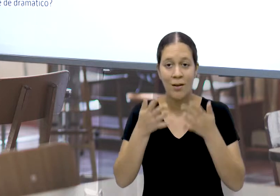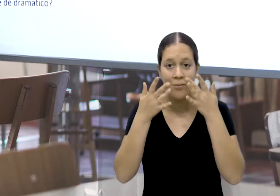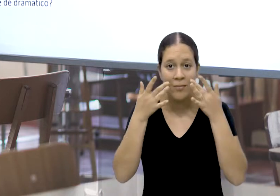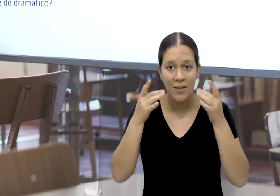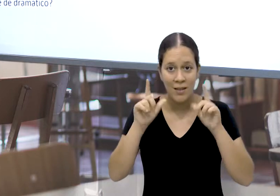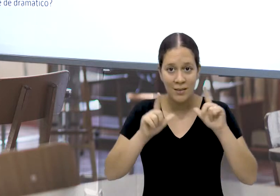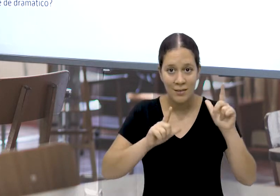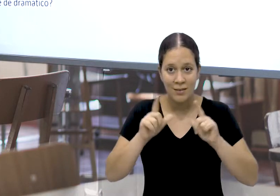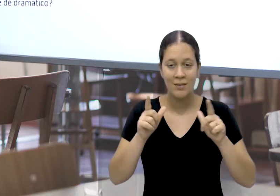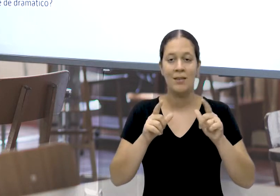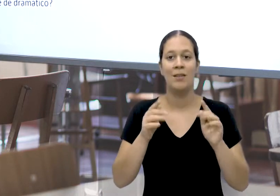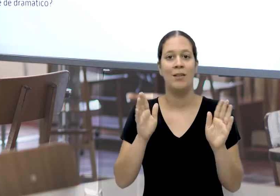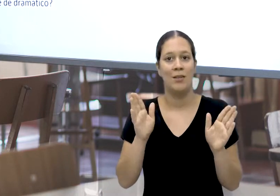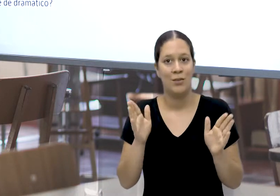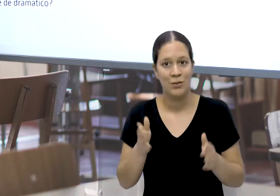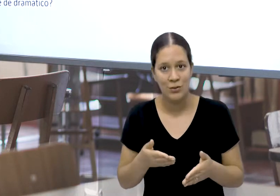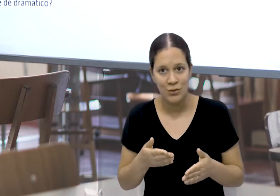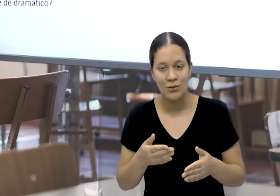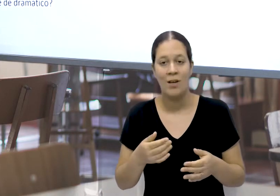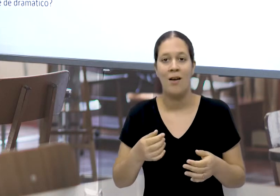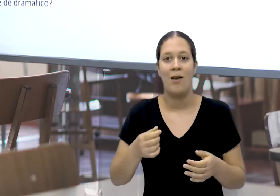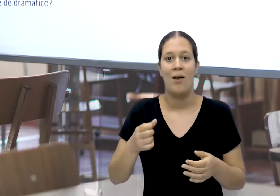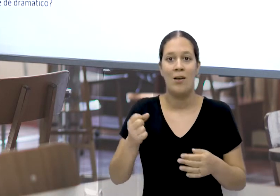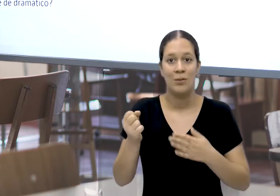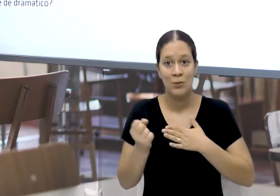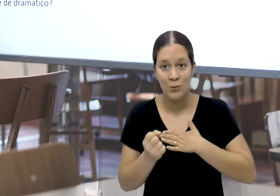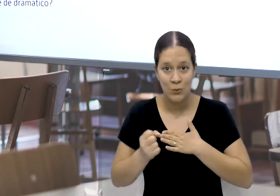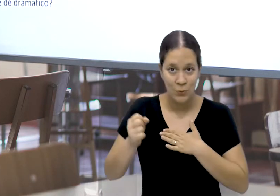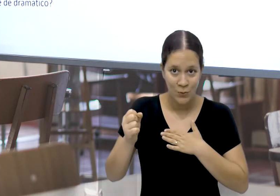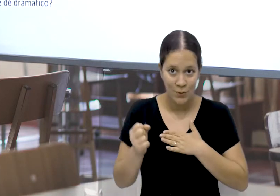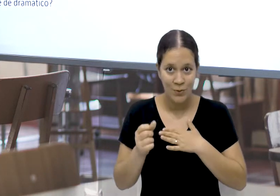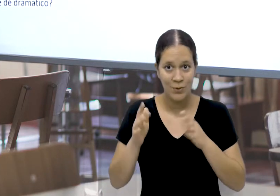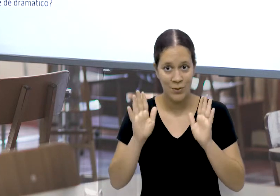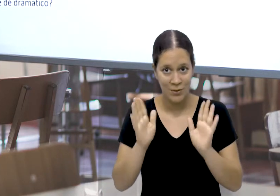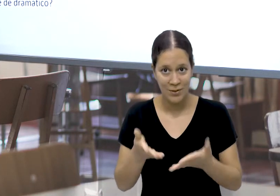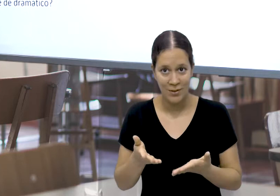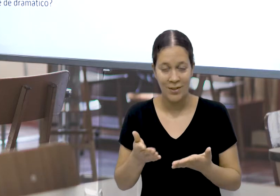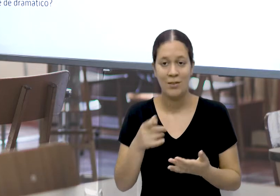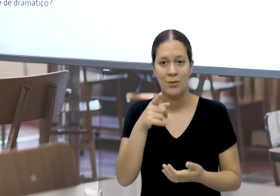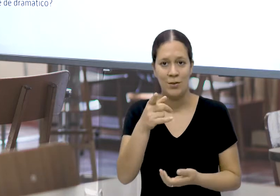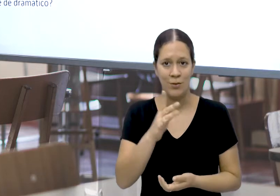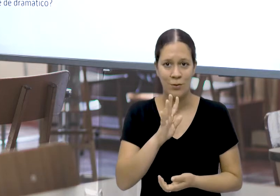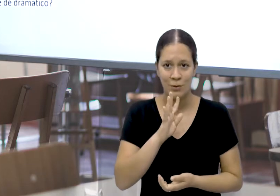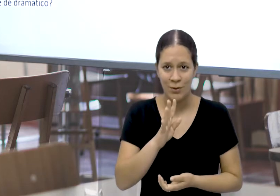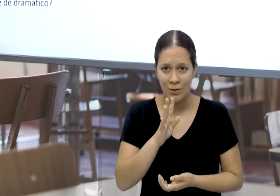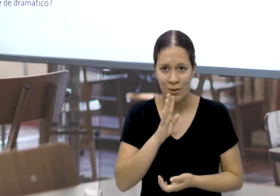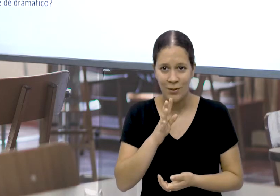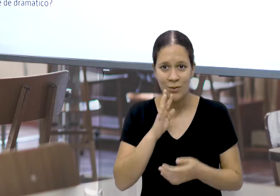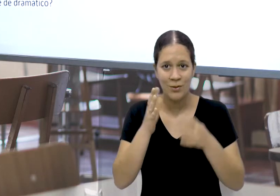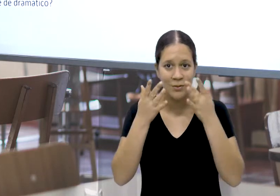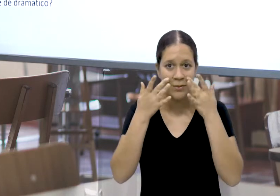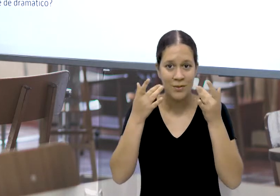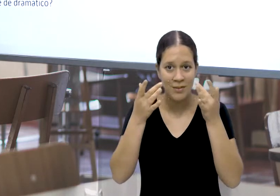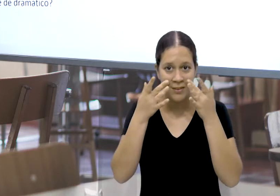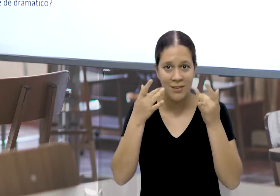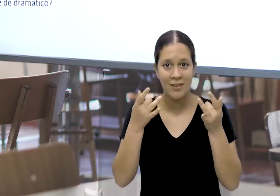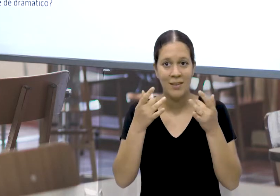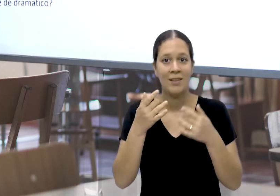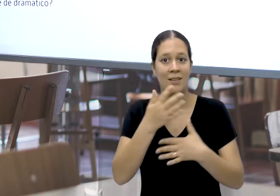Você sabe o que é um texto dramático? Sabe o que é drama? Então, vamos começar a refletir sobre